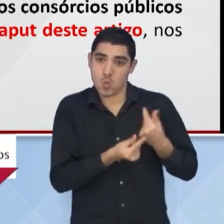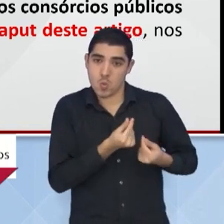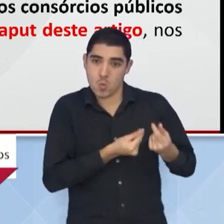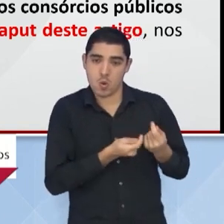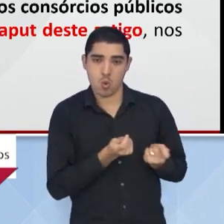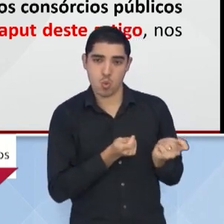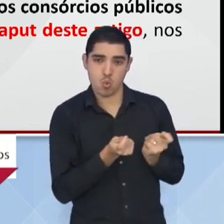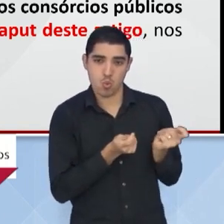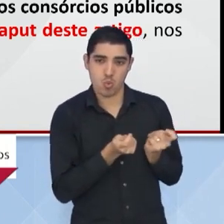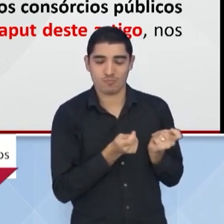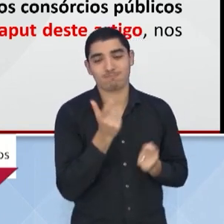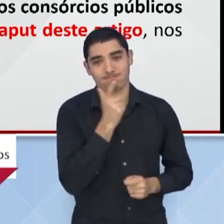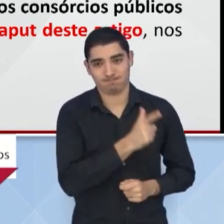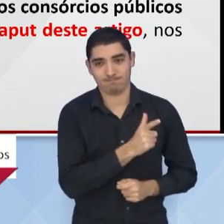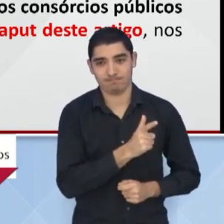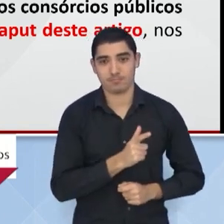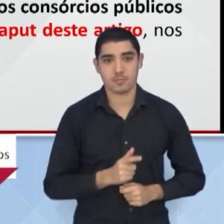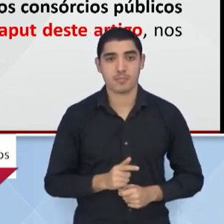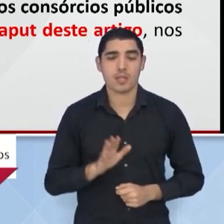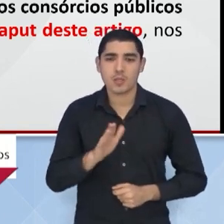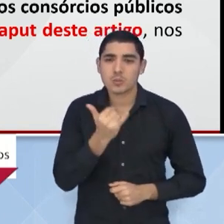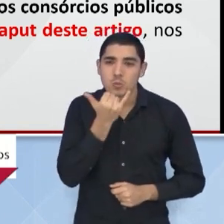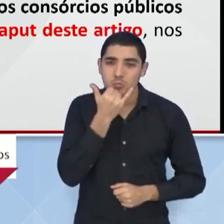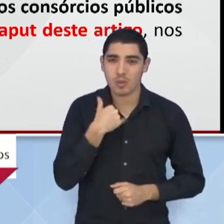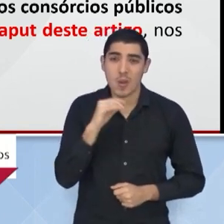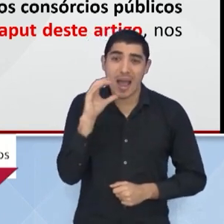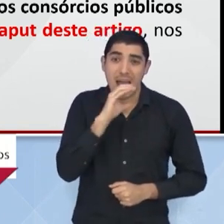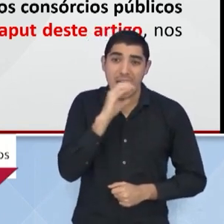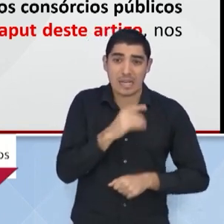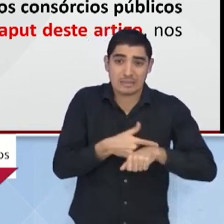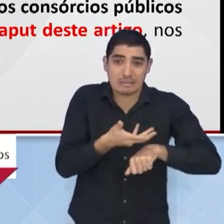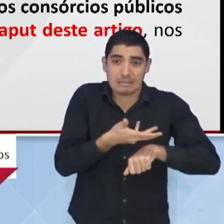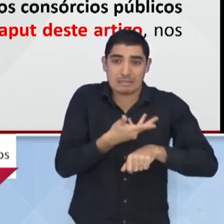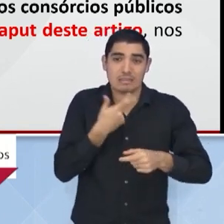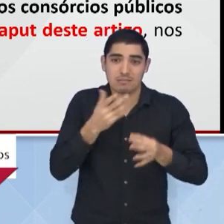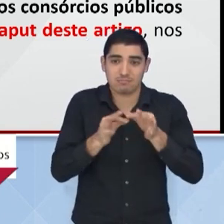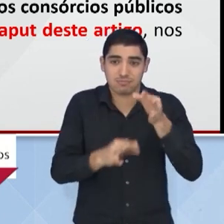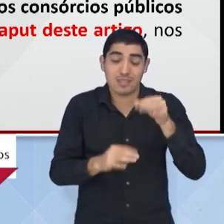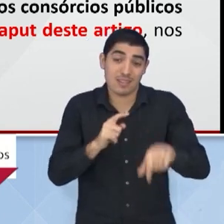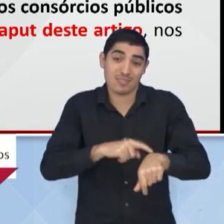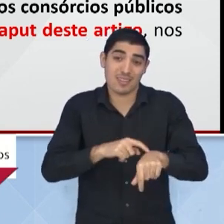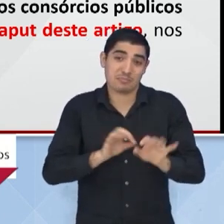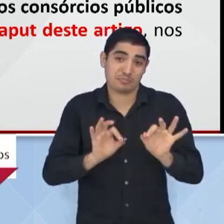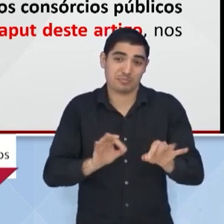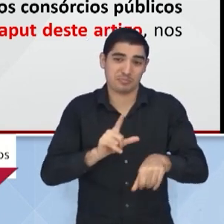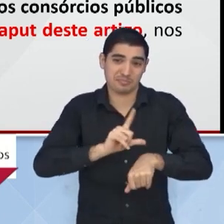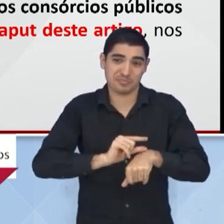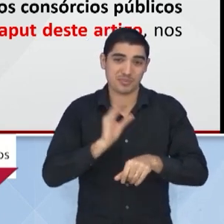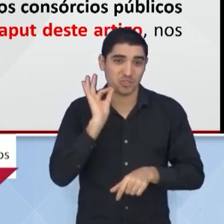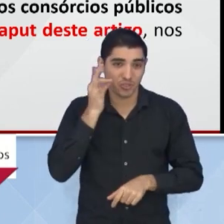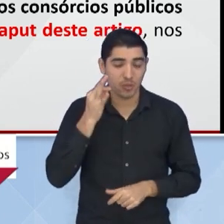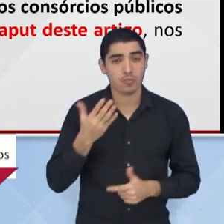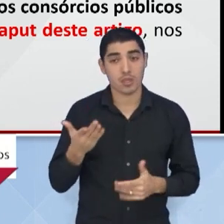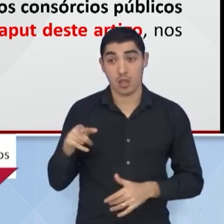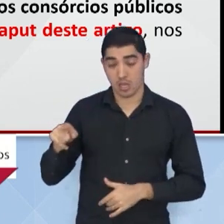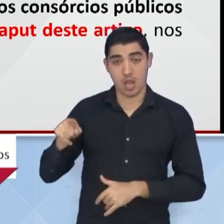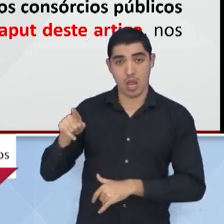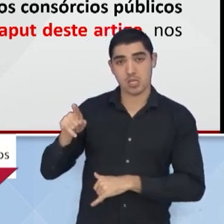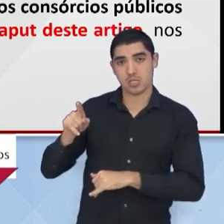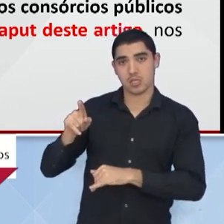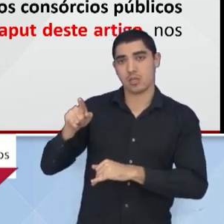condições das licitações pessoal desculpa a correria no final mas é o tempo que eu tenho e o material será